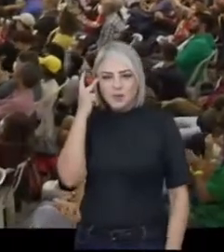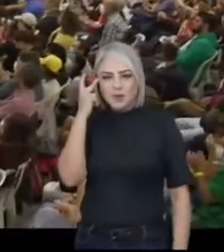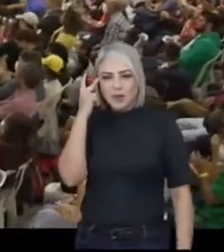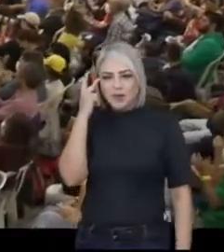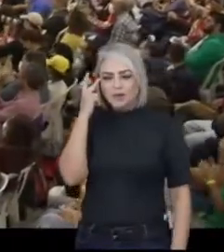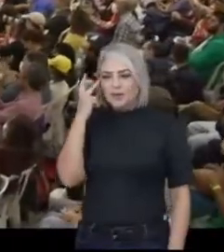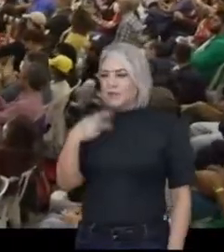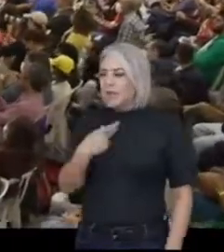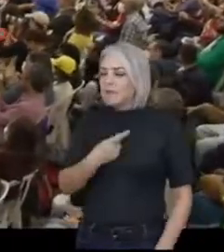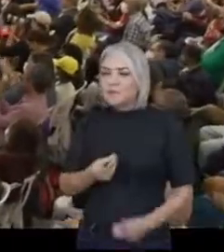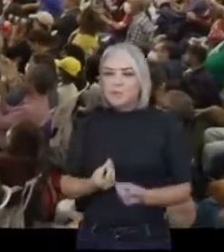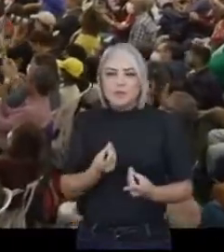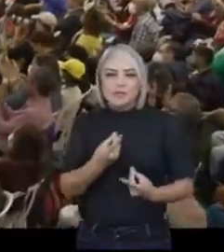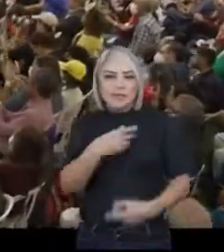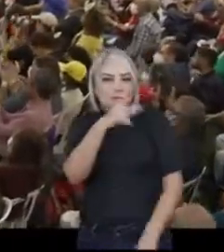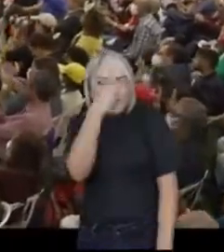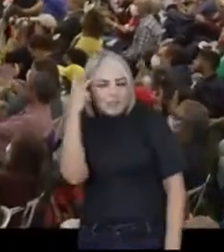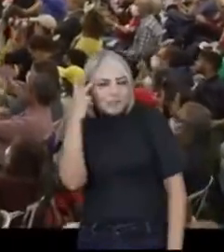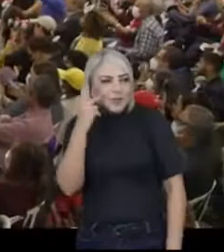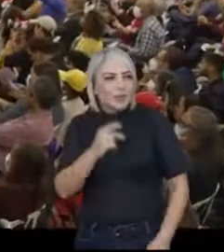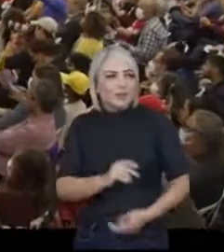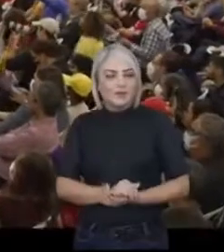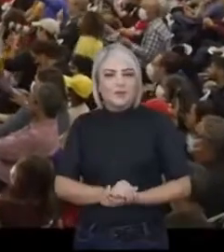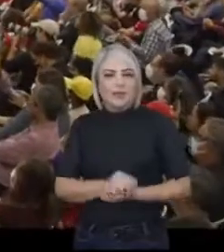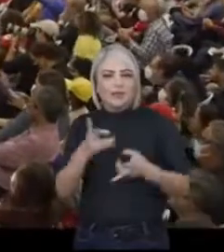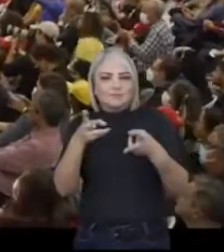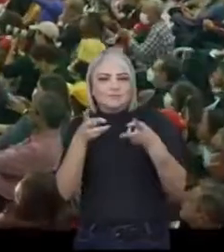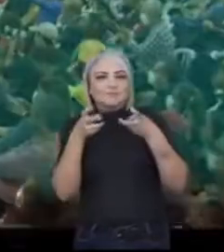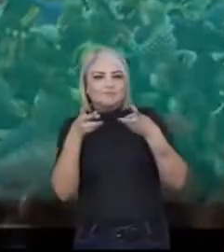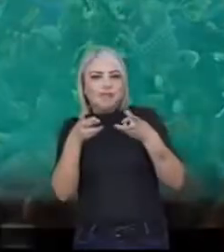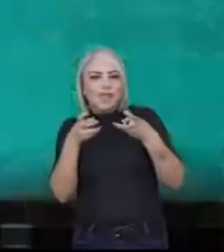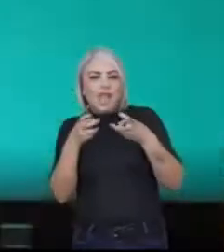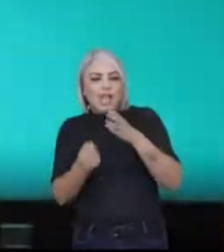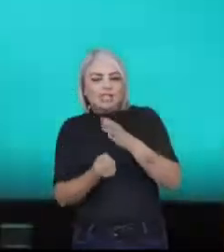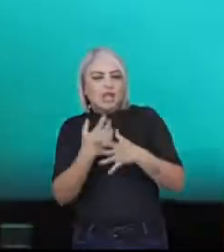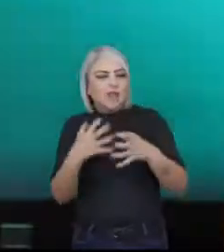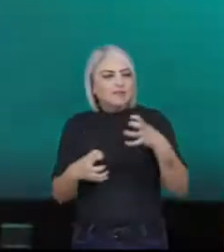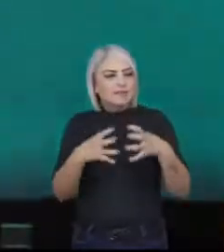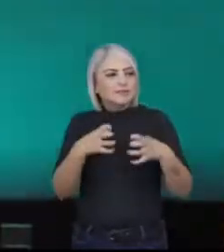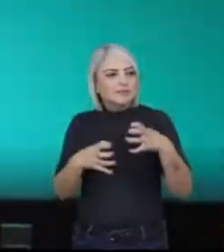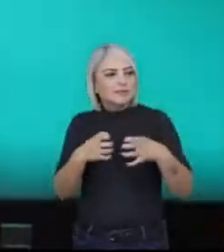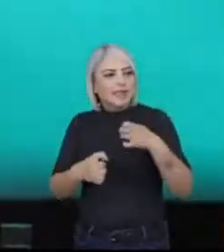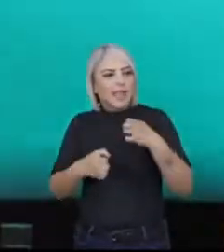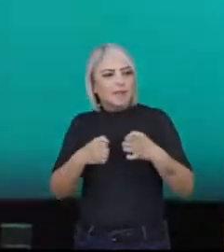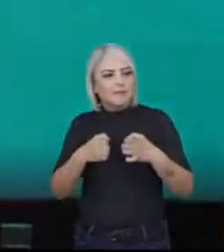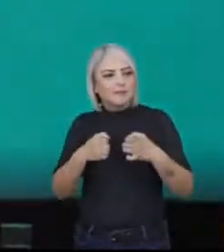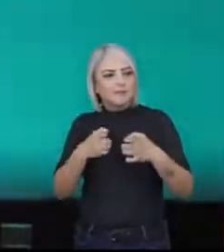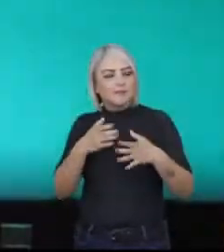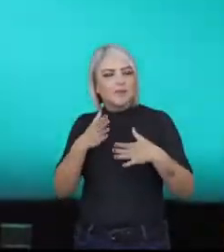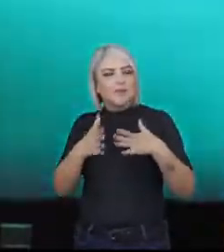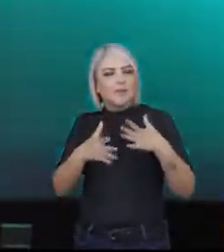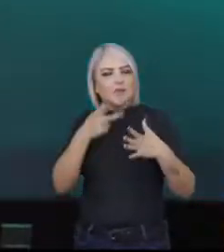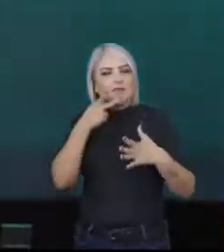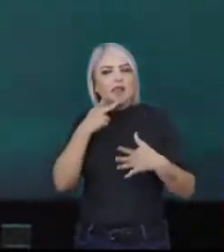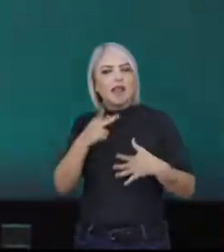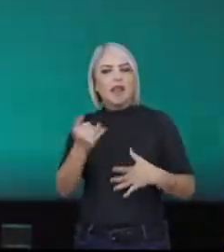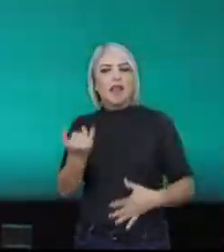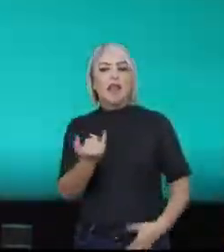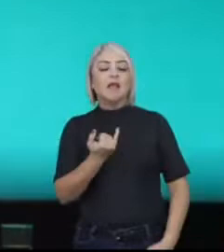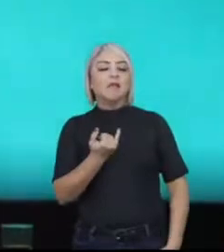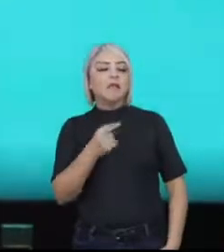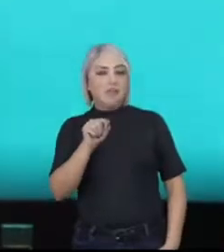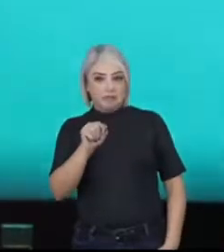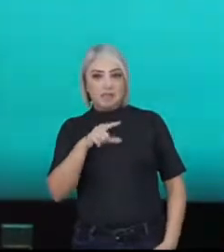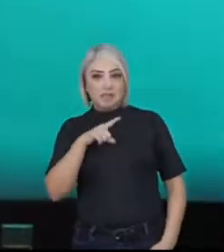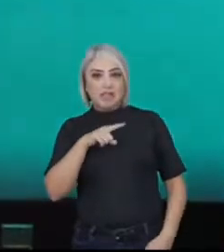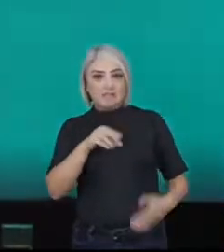tem muita gente que, na perspectiva de criar confusão entre nós dois, fala assim para mim: ah, você vai levar a